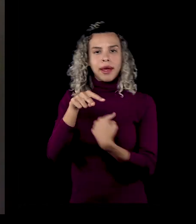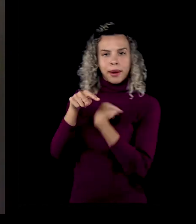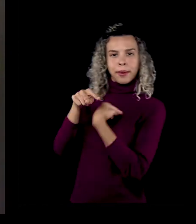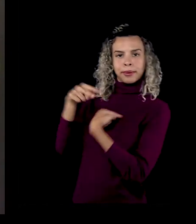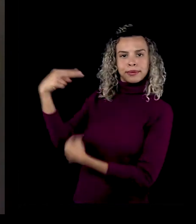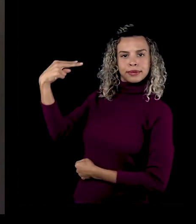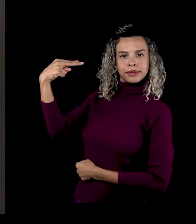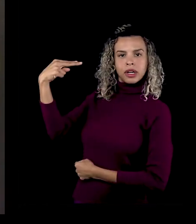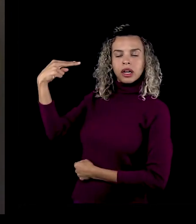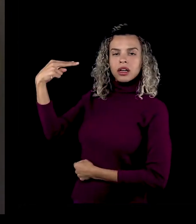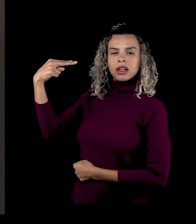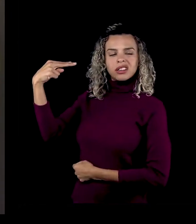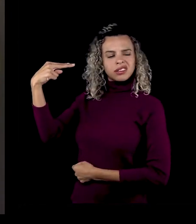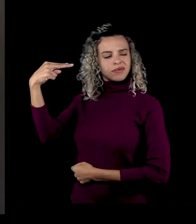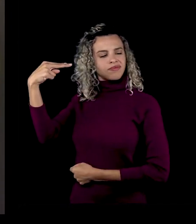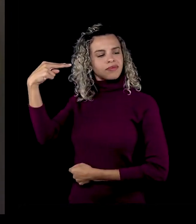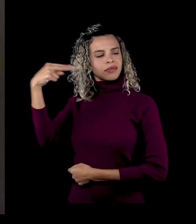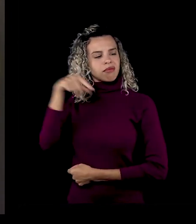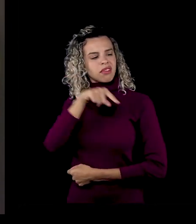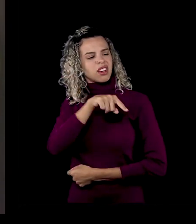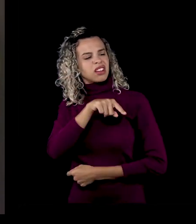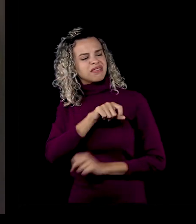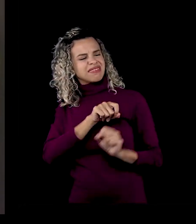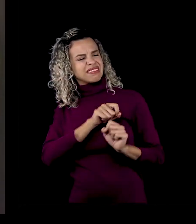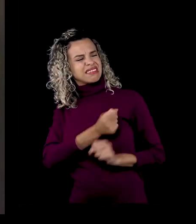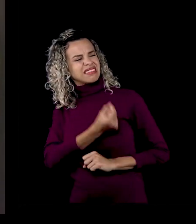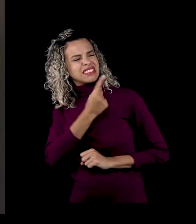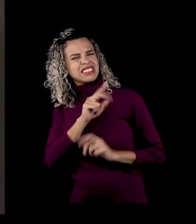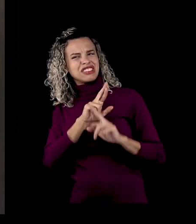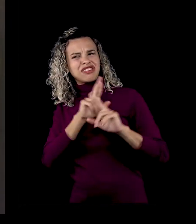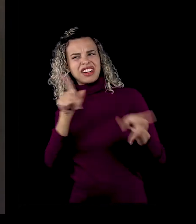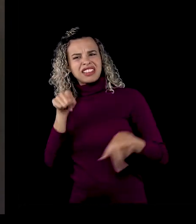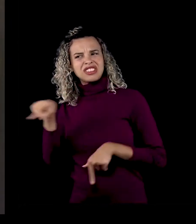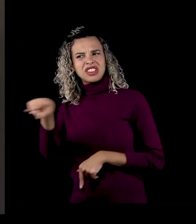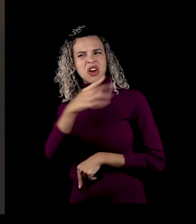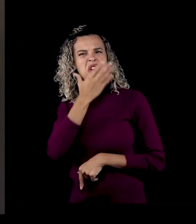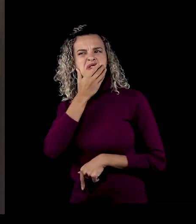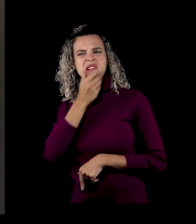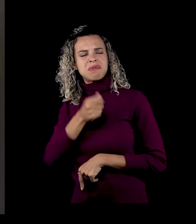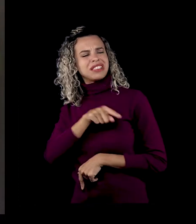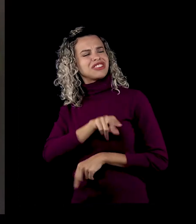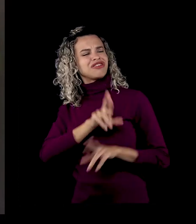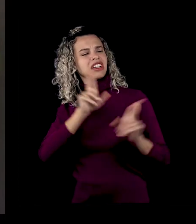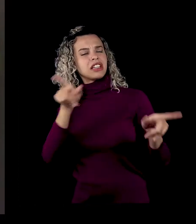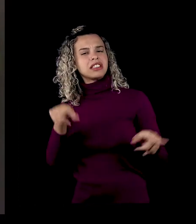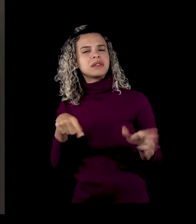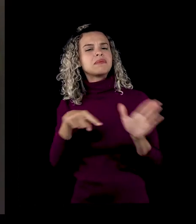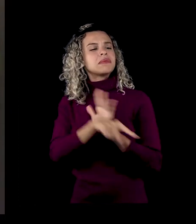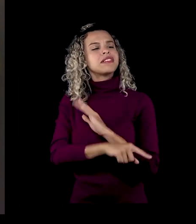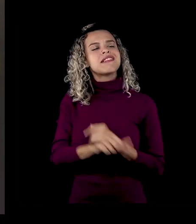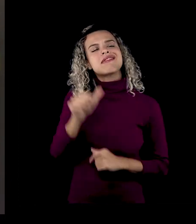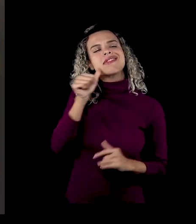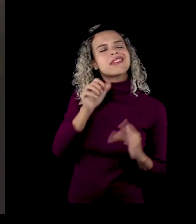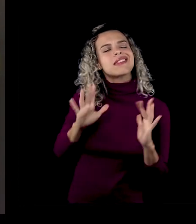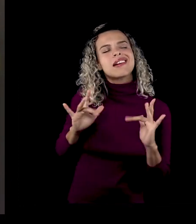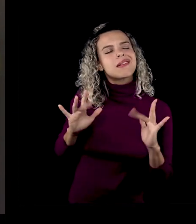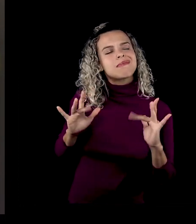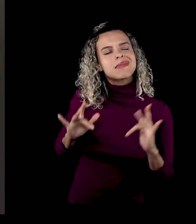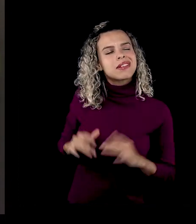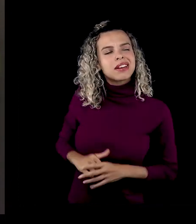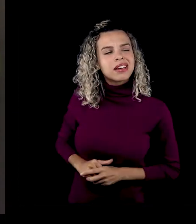eu destoava de alguma maneira daquela masculinidade reinante. Aí chegava ali no canto e perguntava: e as namoradas?